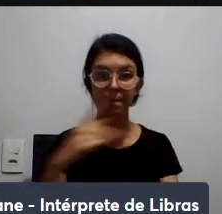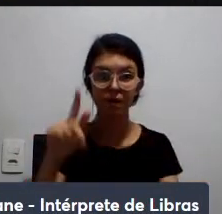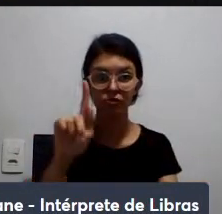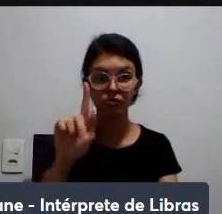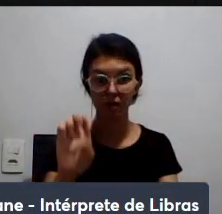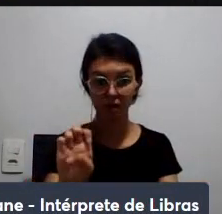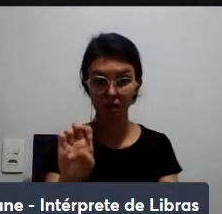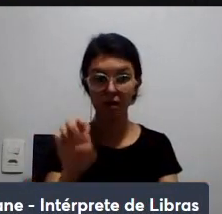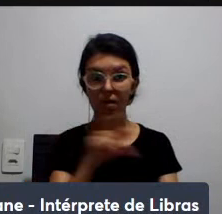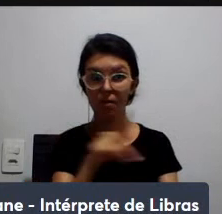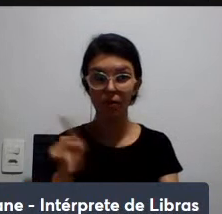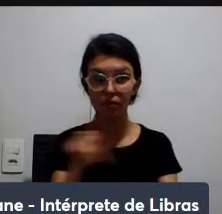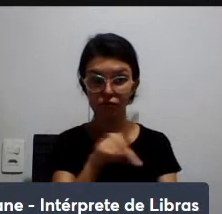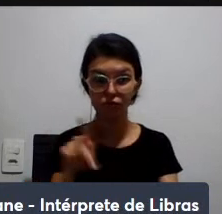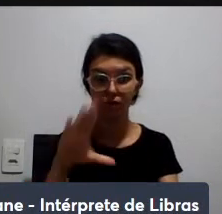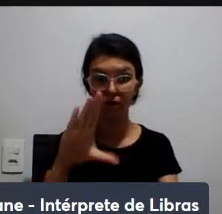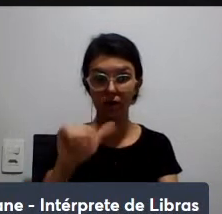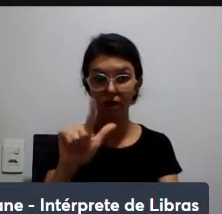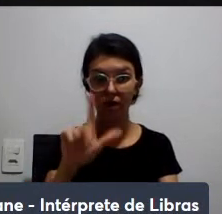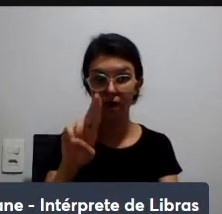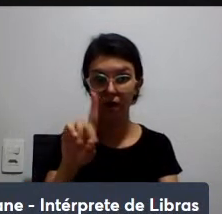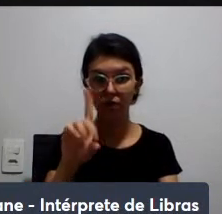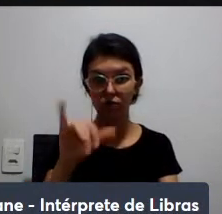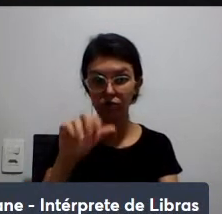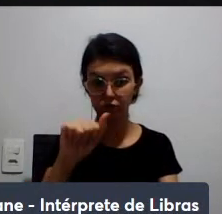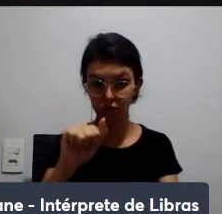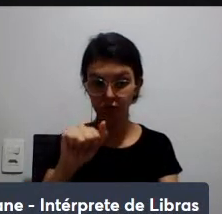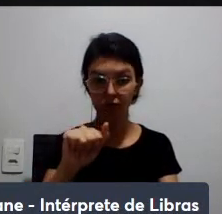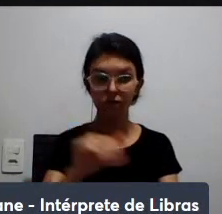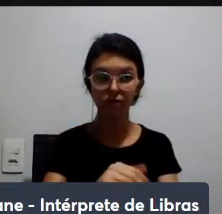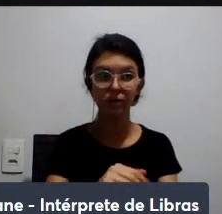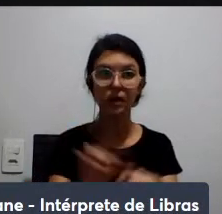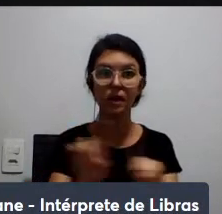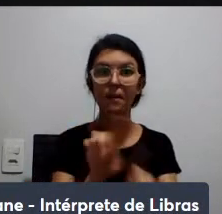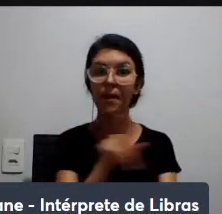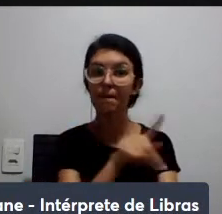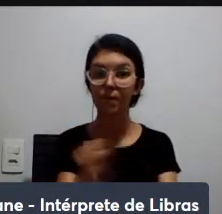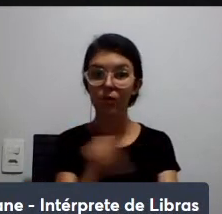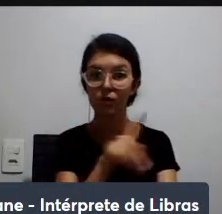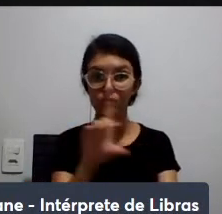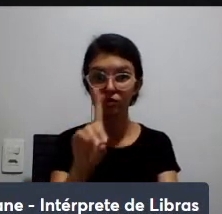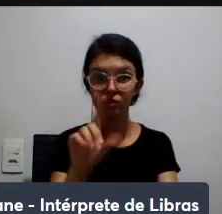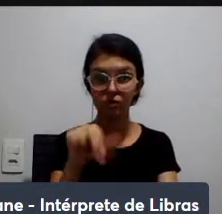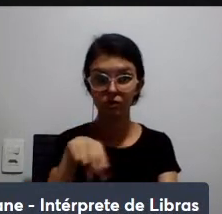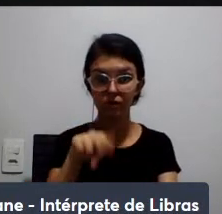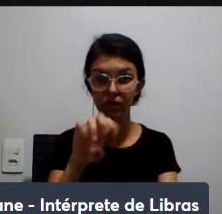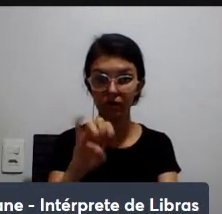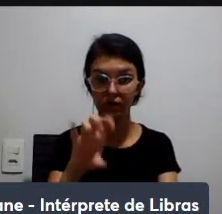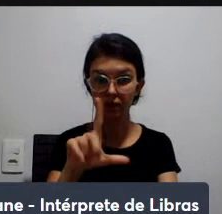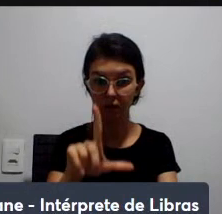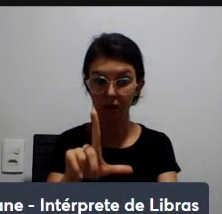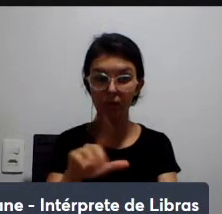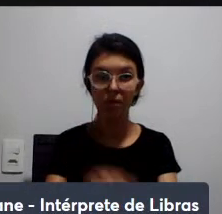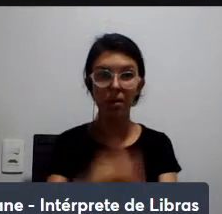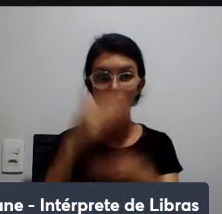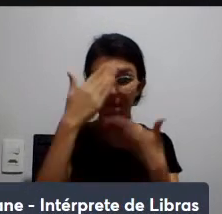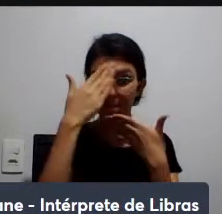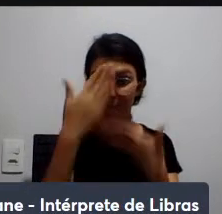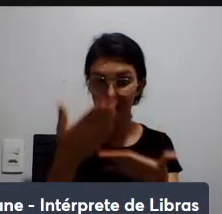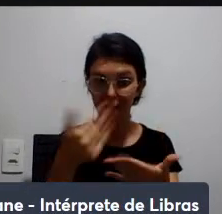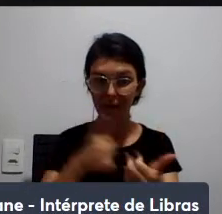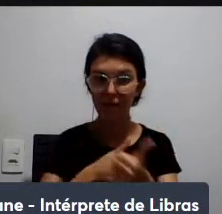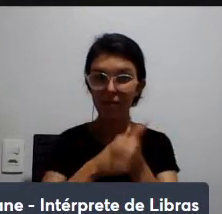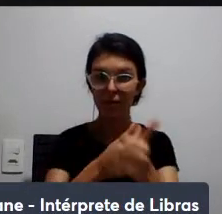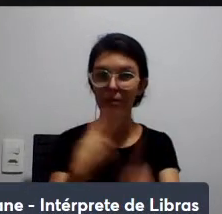pessoa da professora Cláudia, ao professor Daniel, muito obrigado, professor, por nos acompanhar aqui,